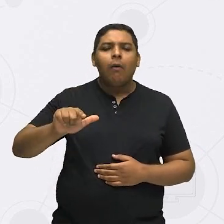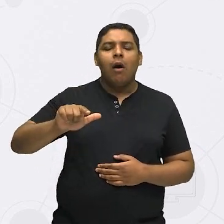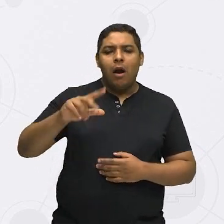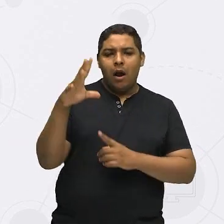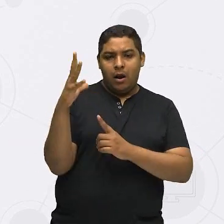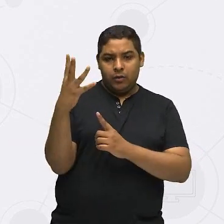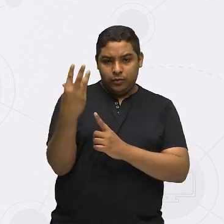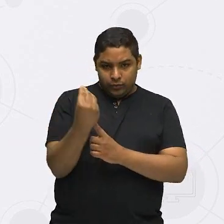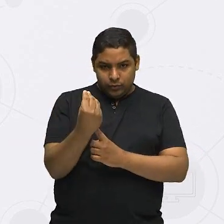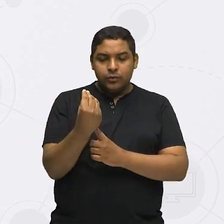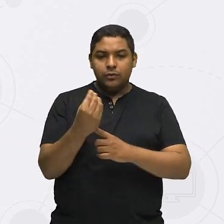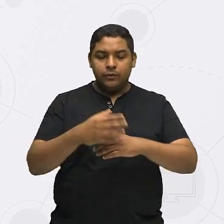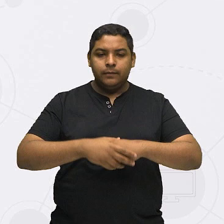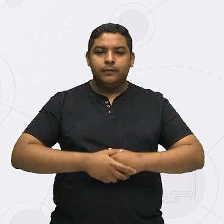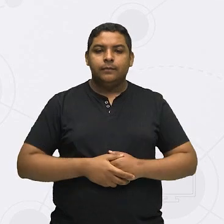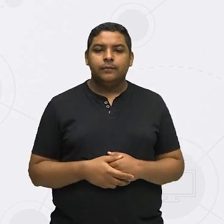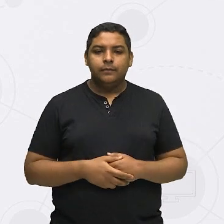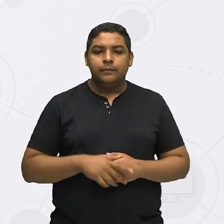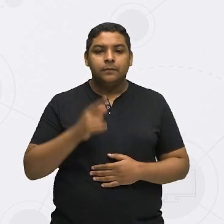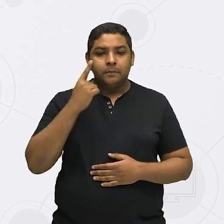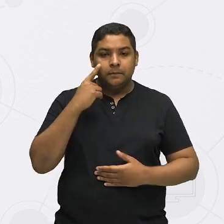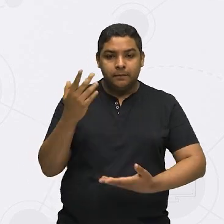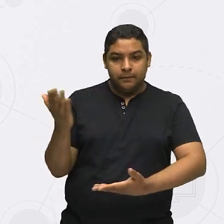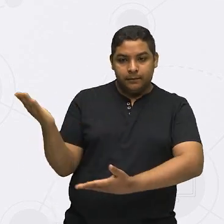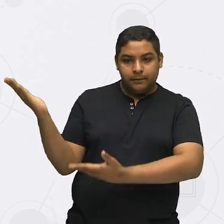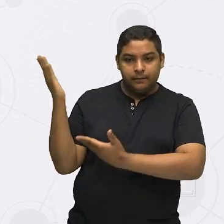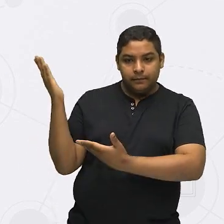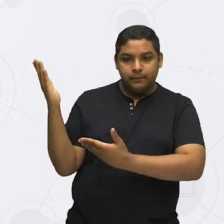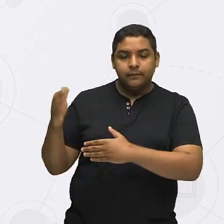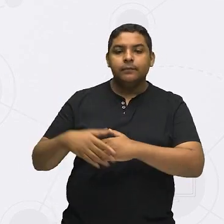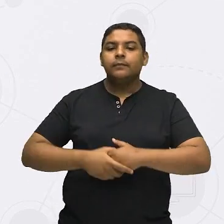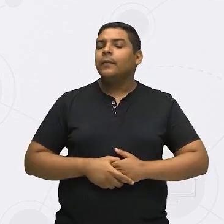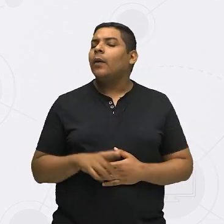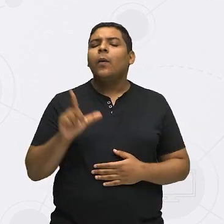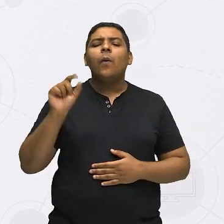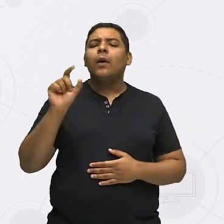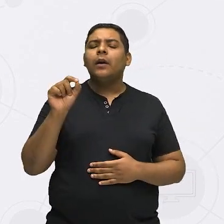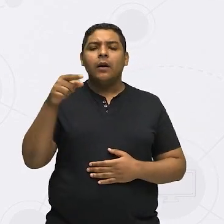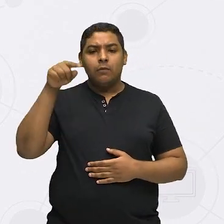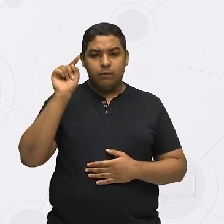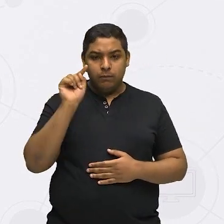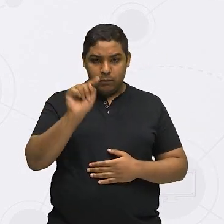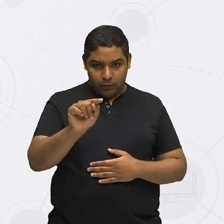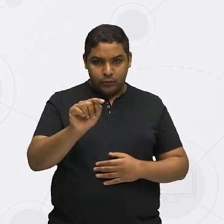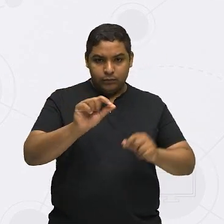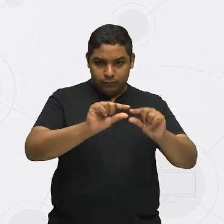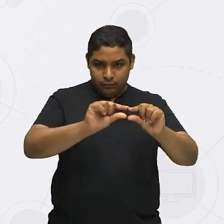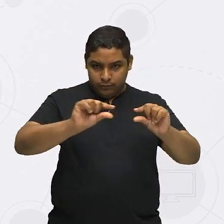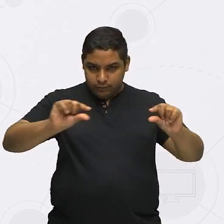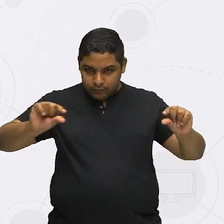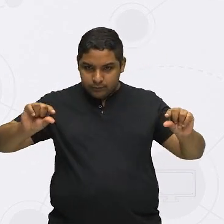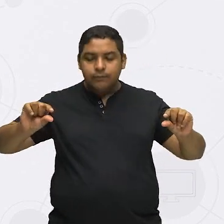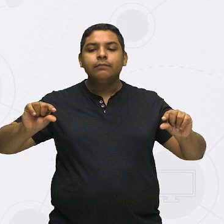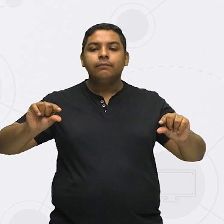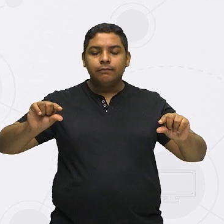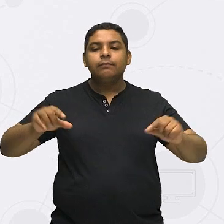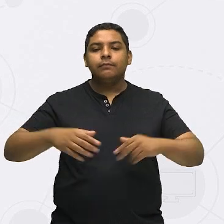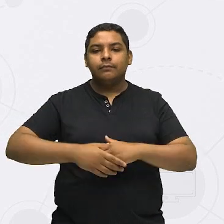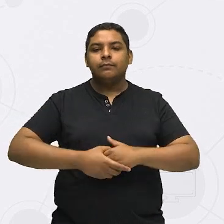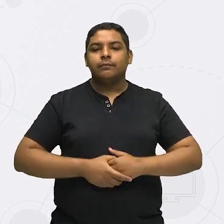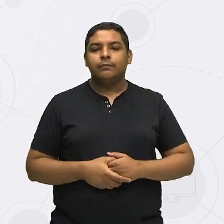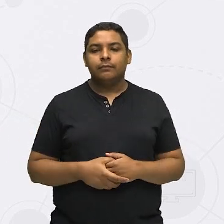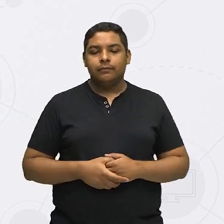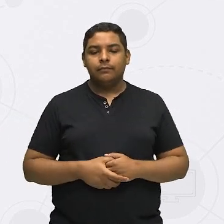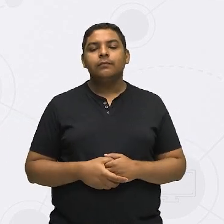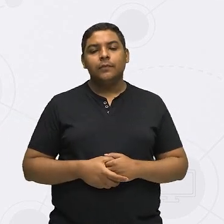ao conteúdo da aula de hoje. Hoje nós vamos falar sobre o que é o ponto e a linha, certo? Então, vamos